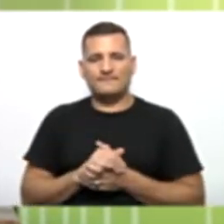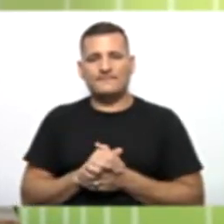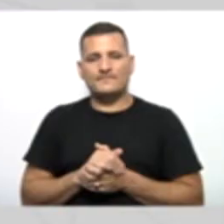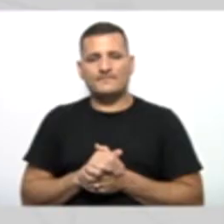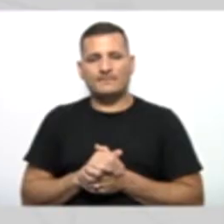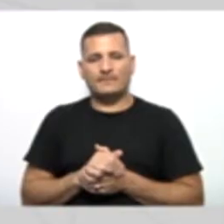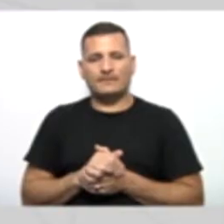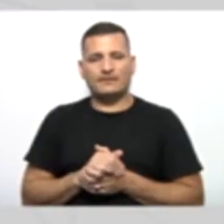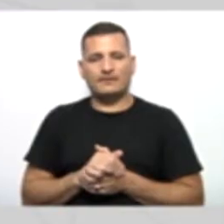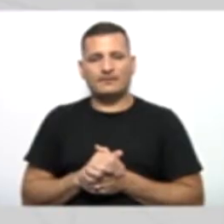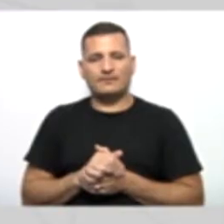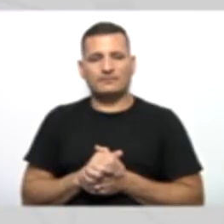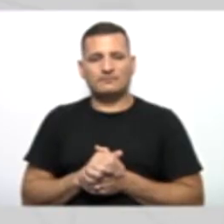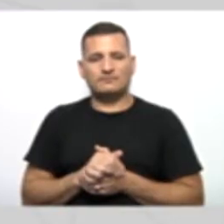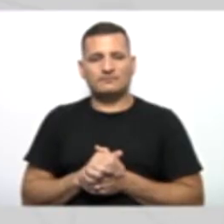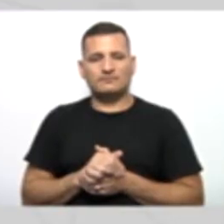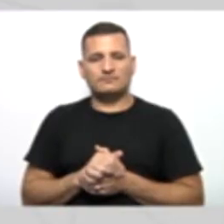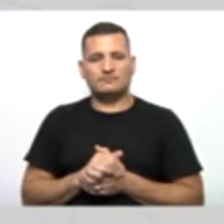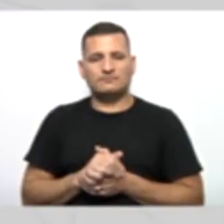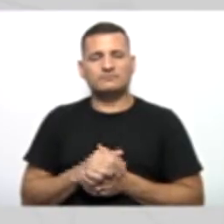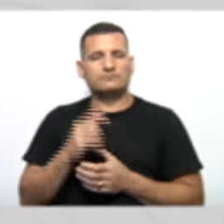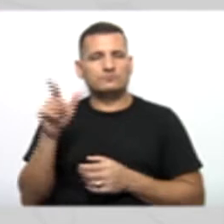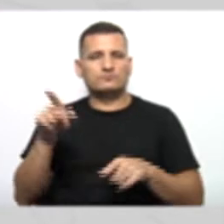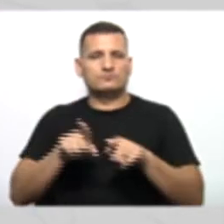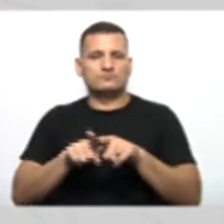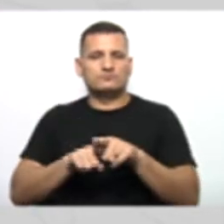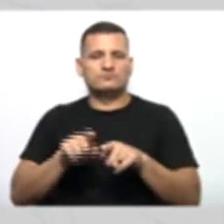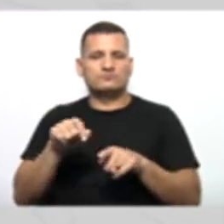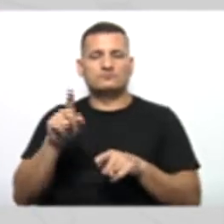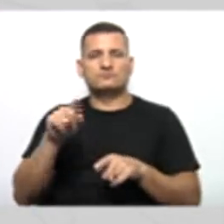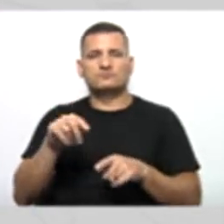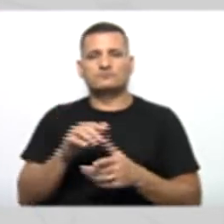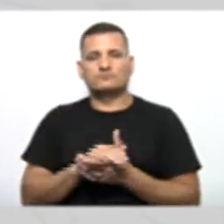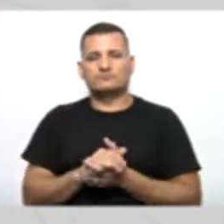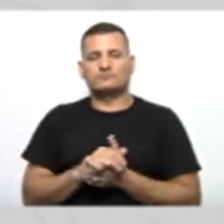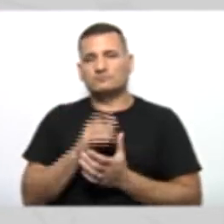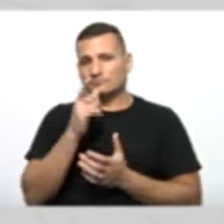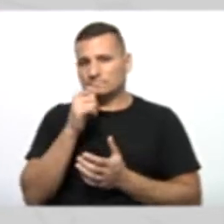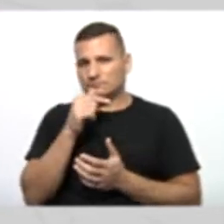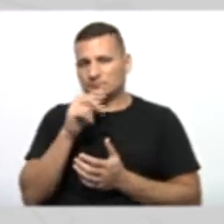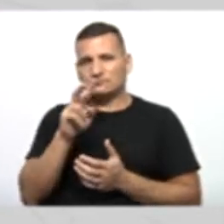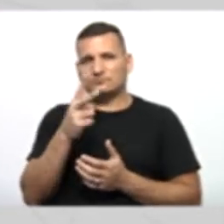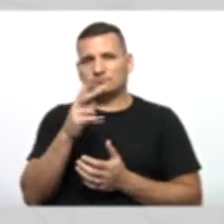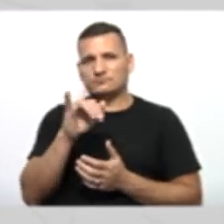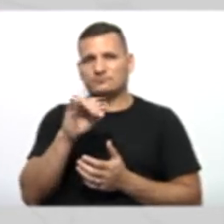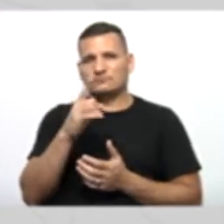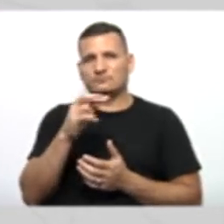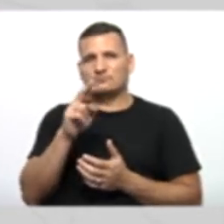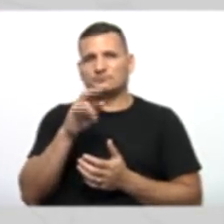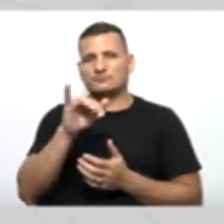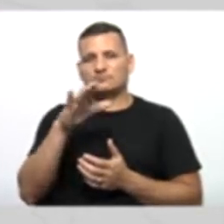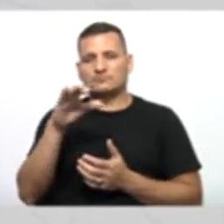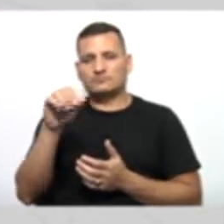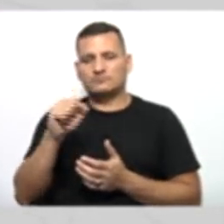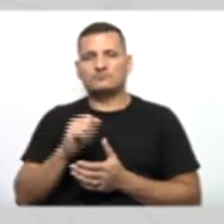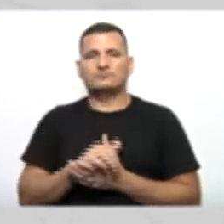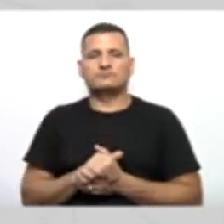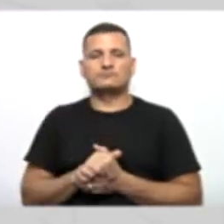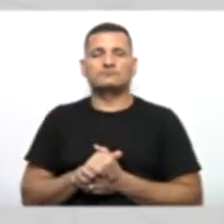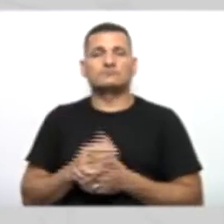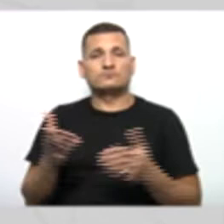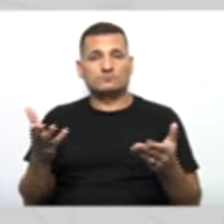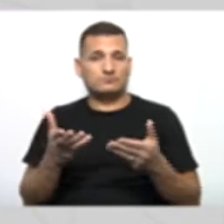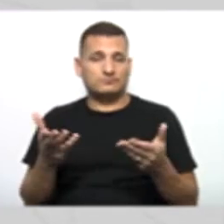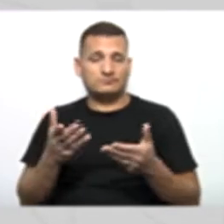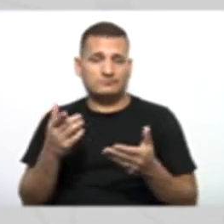Uma outra questão é a degradação dos recursos hídricos. Bom, hoje em dia, nós temos